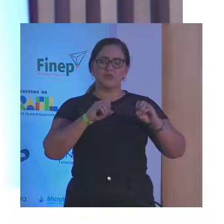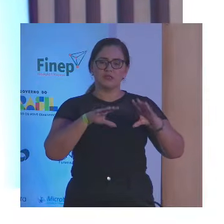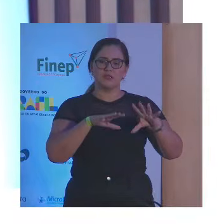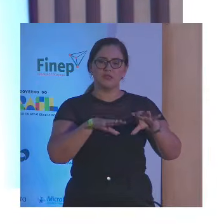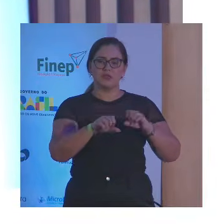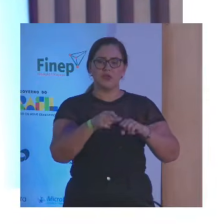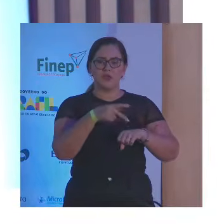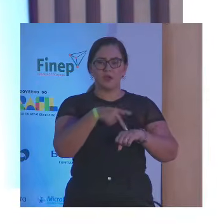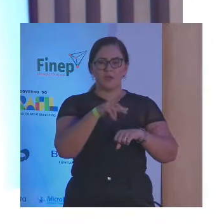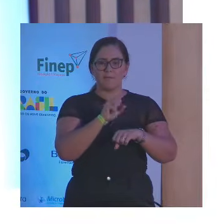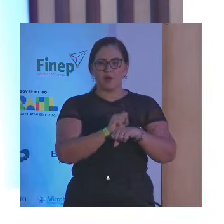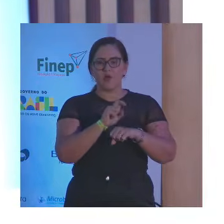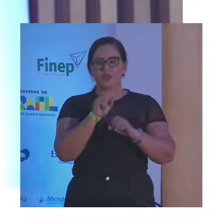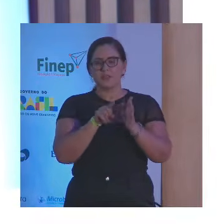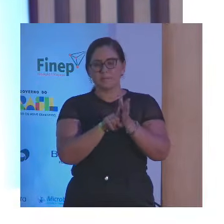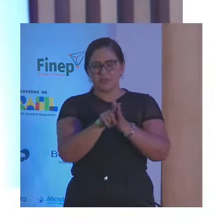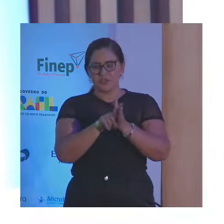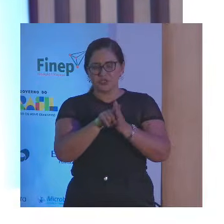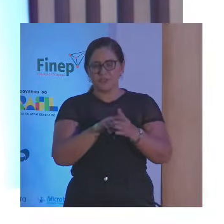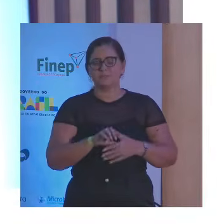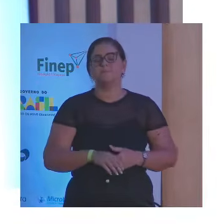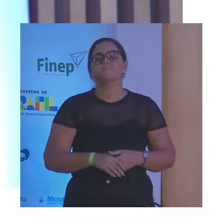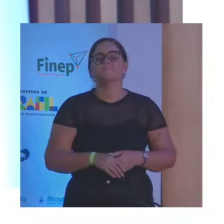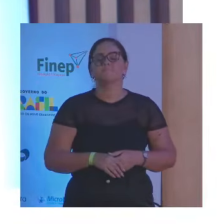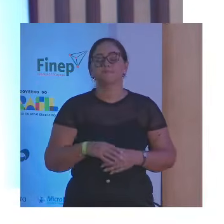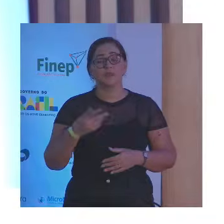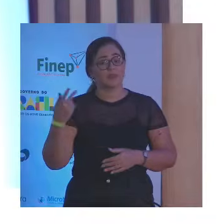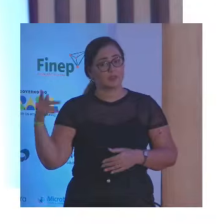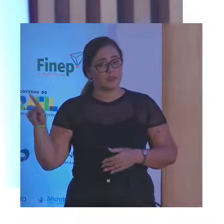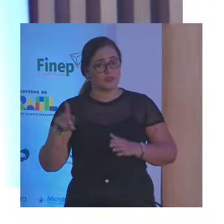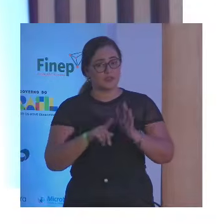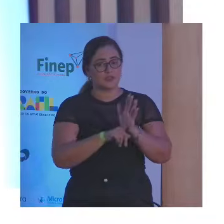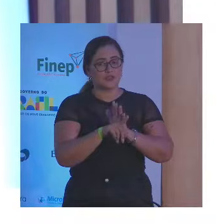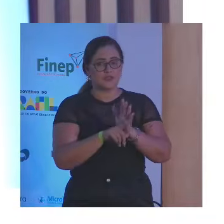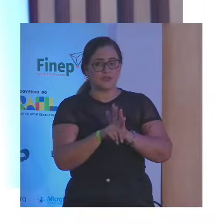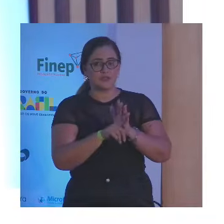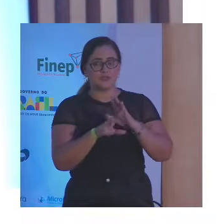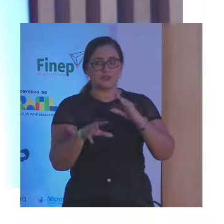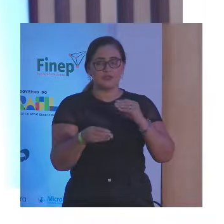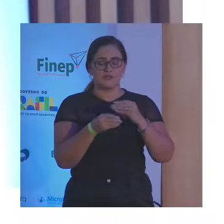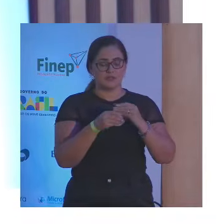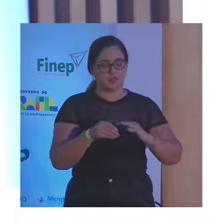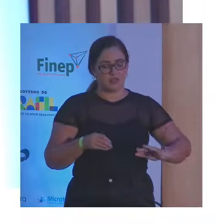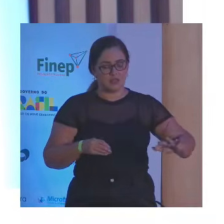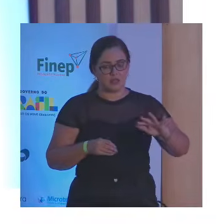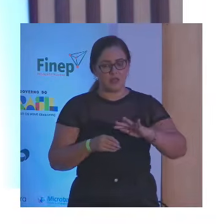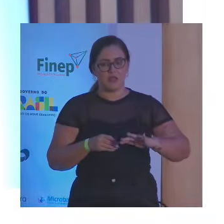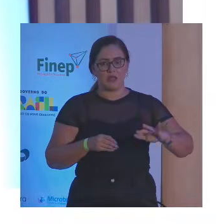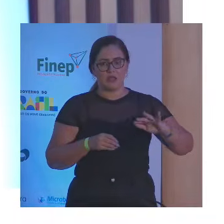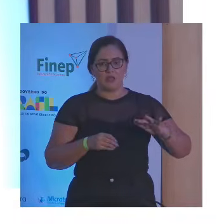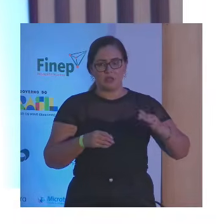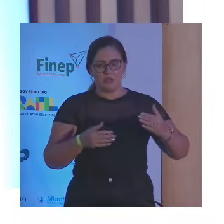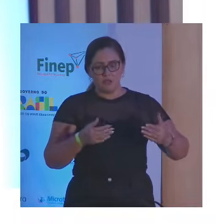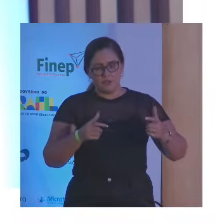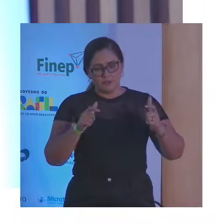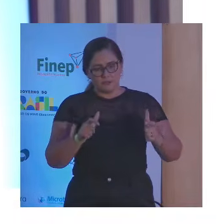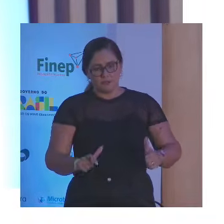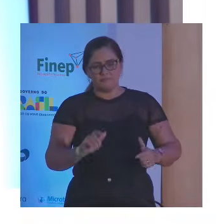graduação, pós-graduação e pesquisa. Sua pesquisa inclui áreas da oceanografia física e